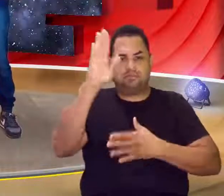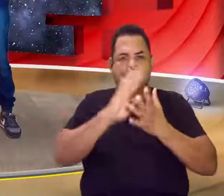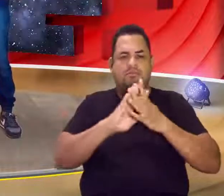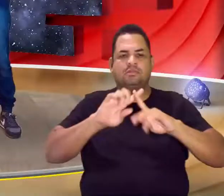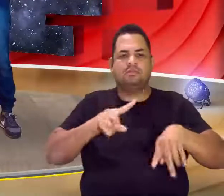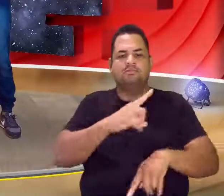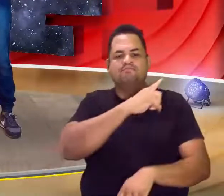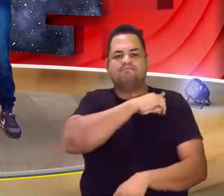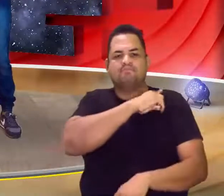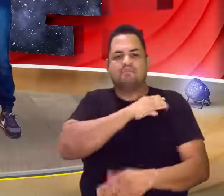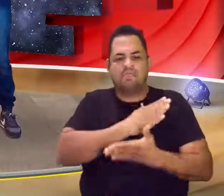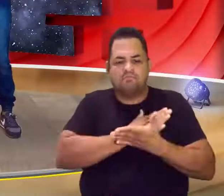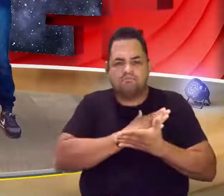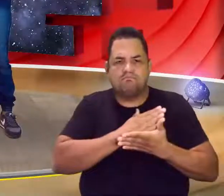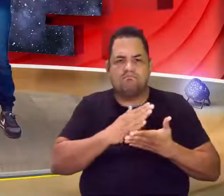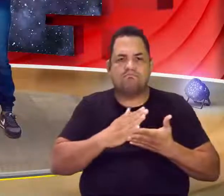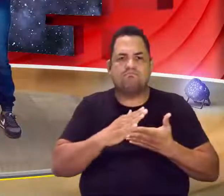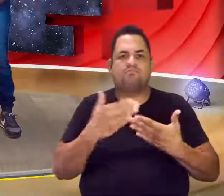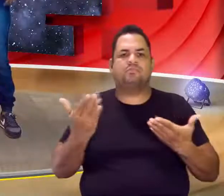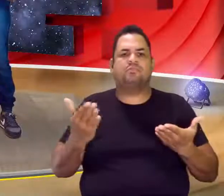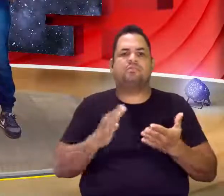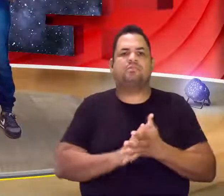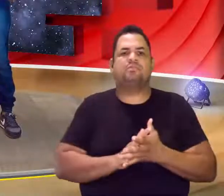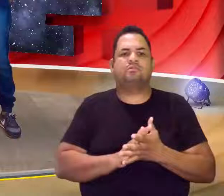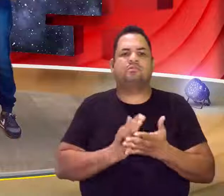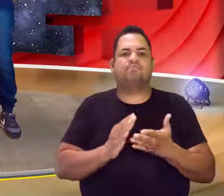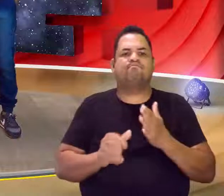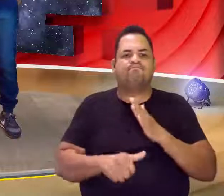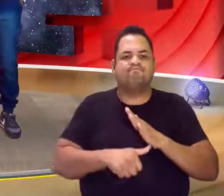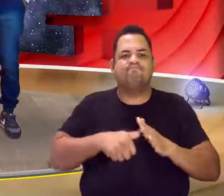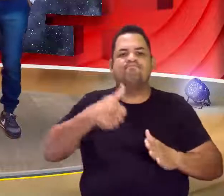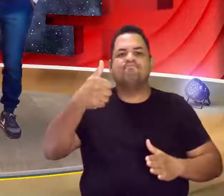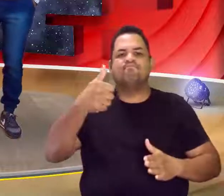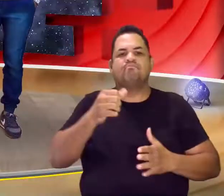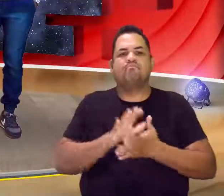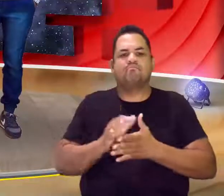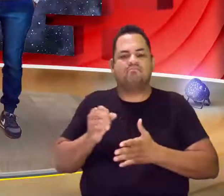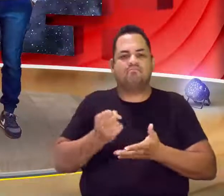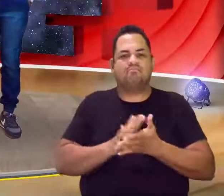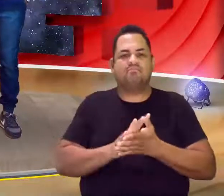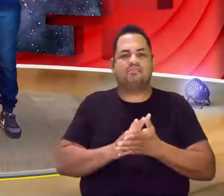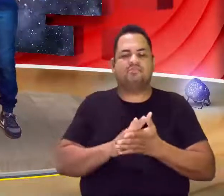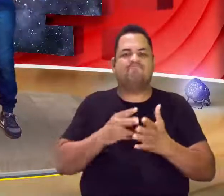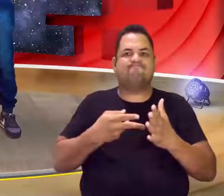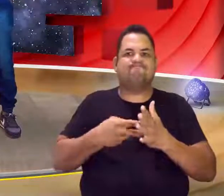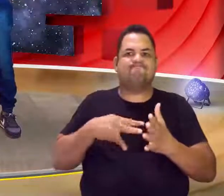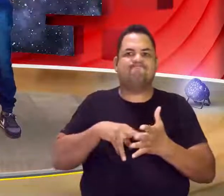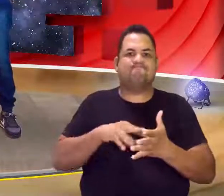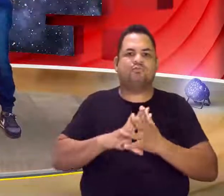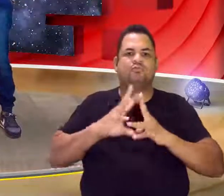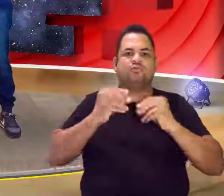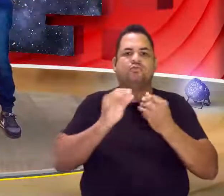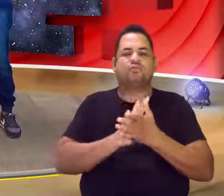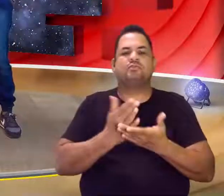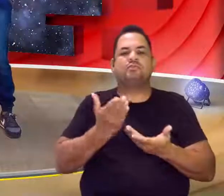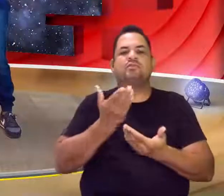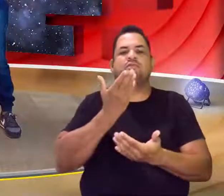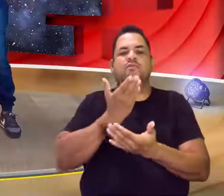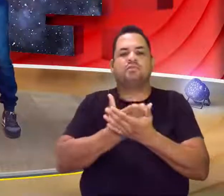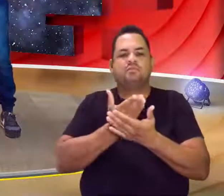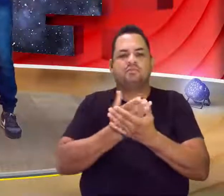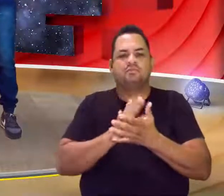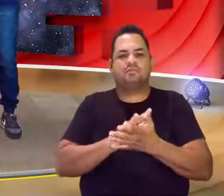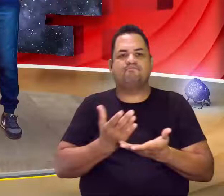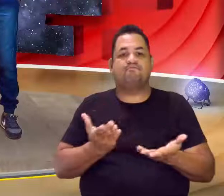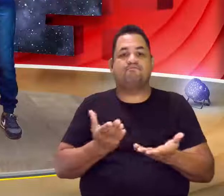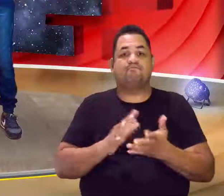ano que a gente aciona aí a partida, né, dá a primeira marcha aí, no sentido de fazer tudo que você estudou no fundamental, fazer